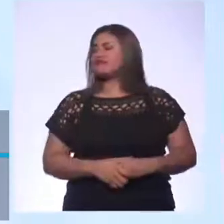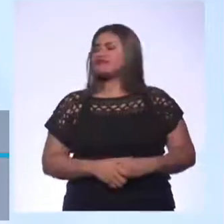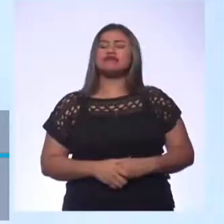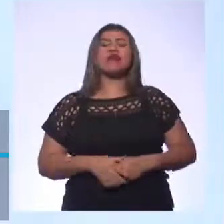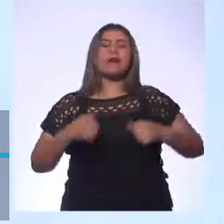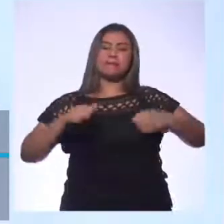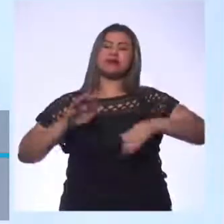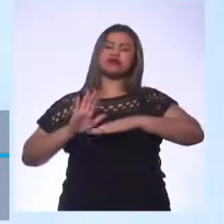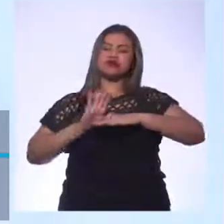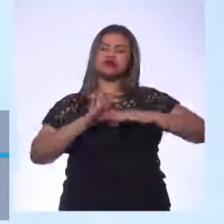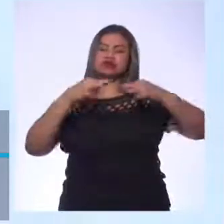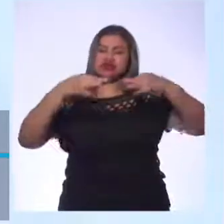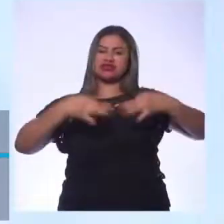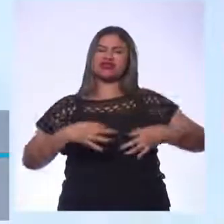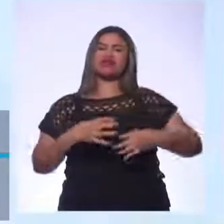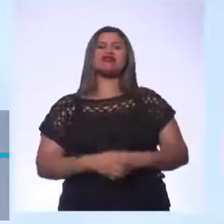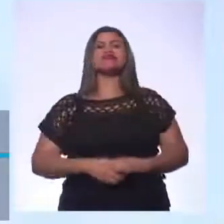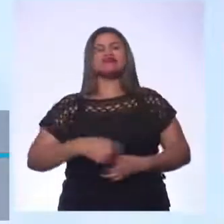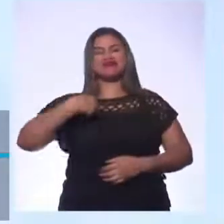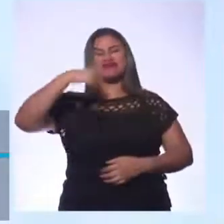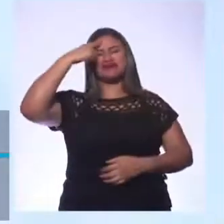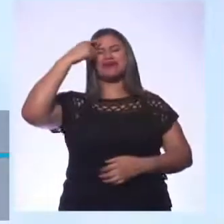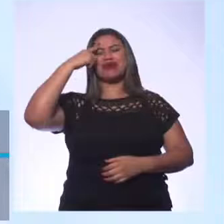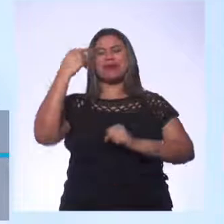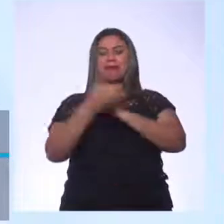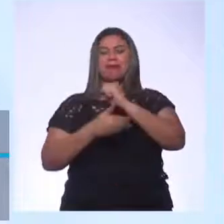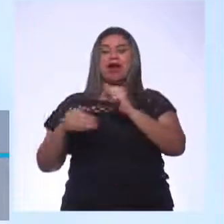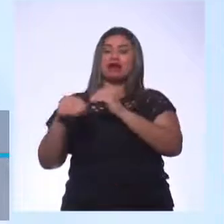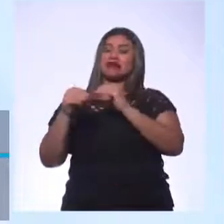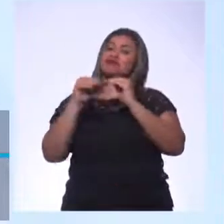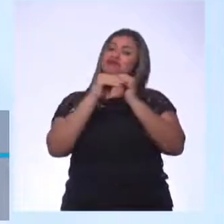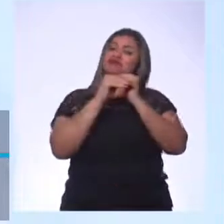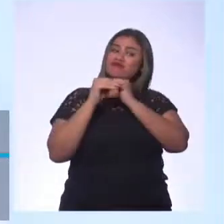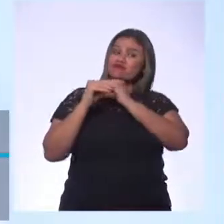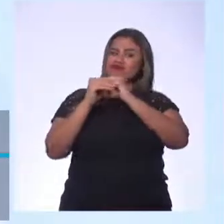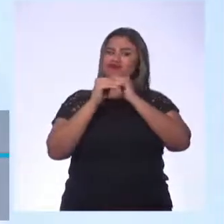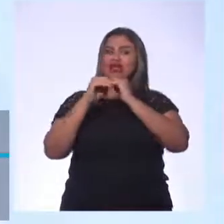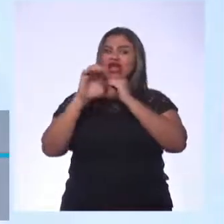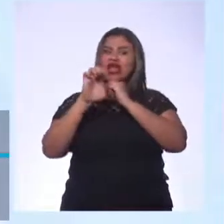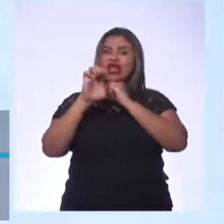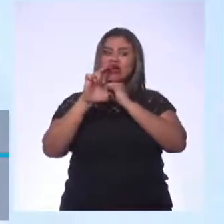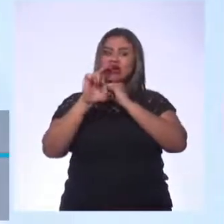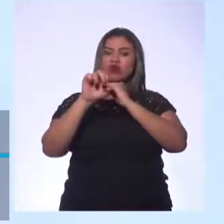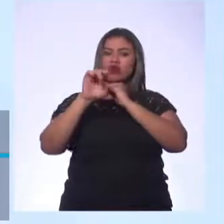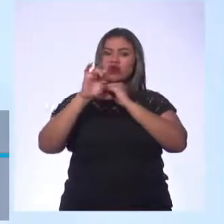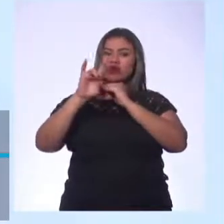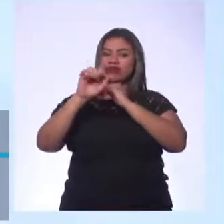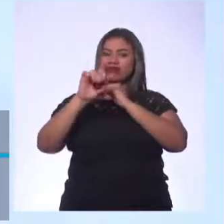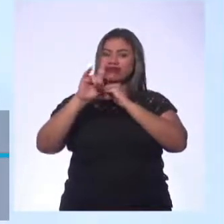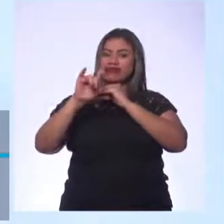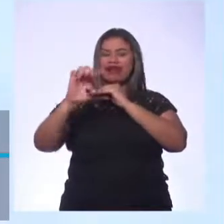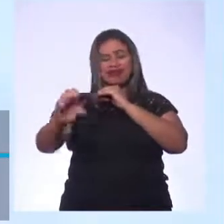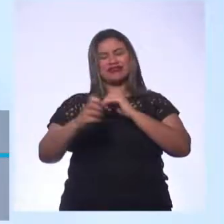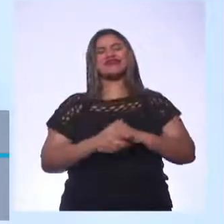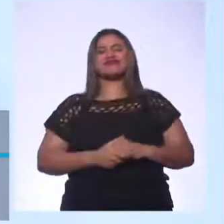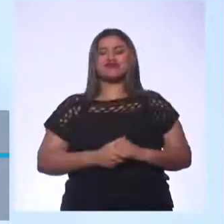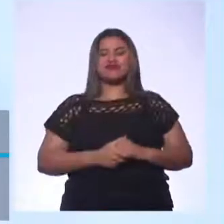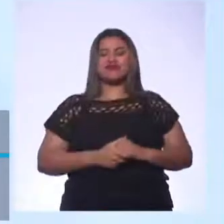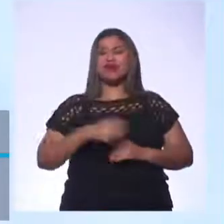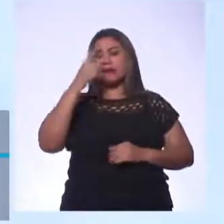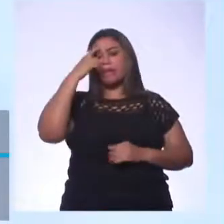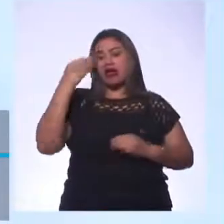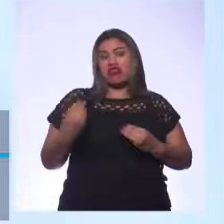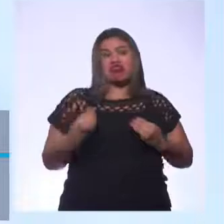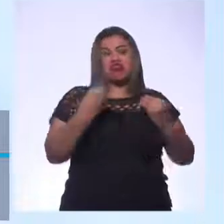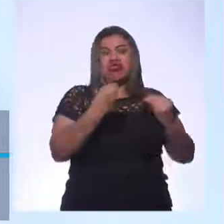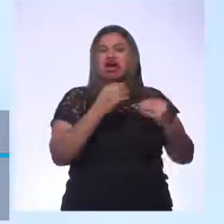muito mais do que isso. E aí, para mim, esse é o conceito de equidade que está na minha cabeça. Né? Então, assim, eu oferecer não só o